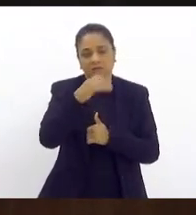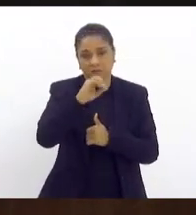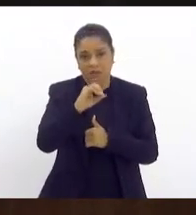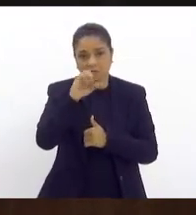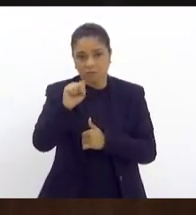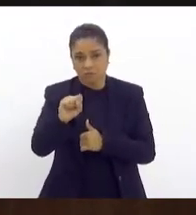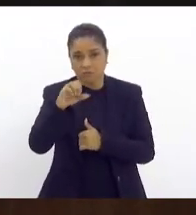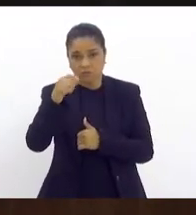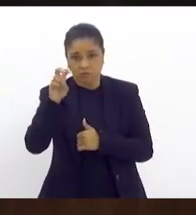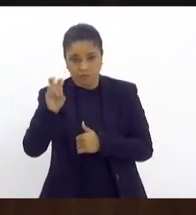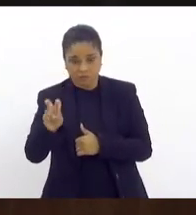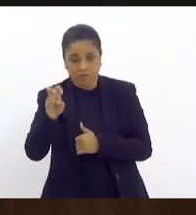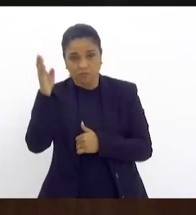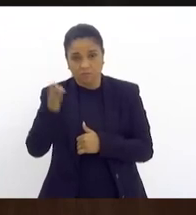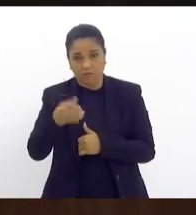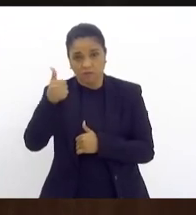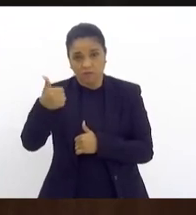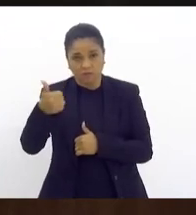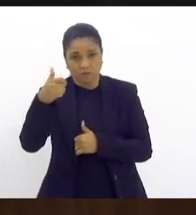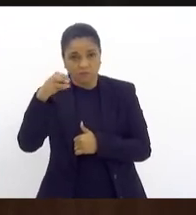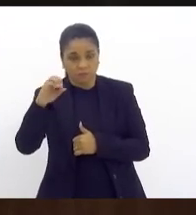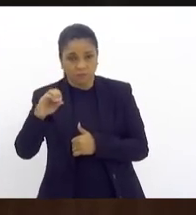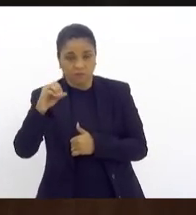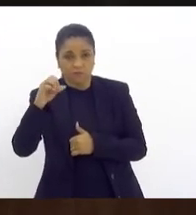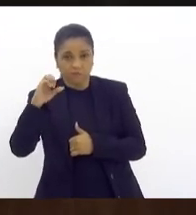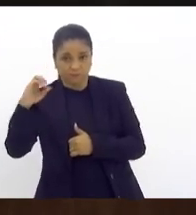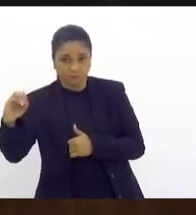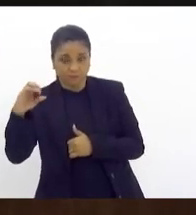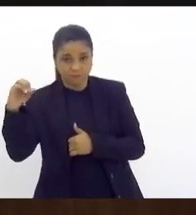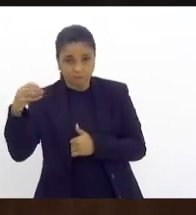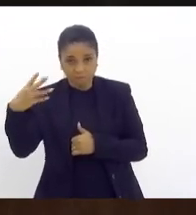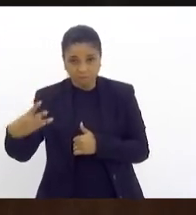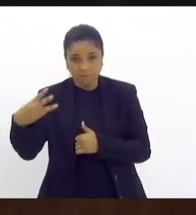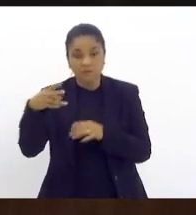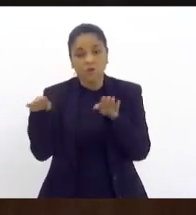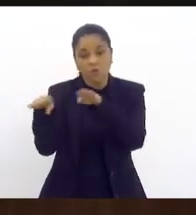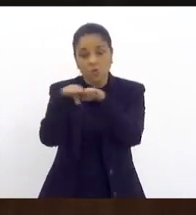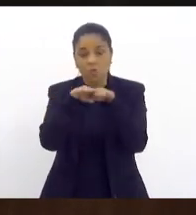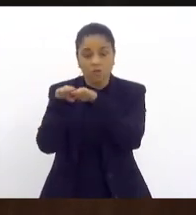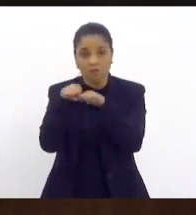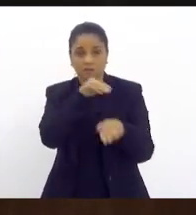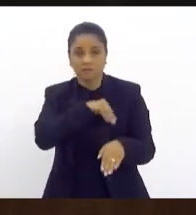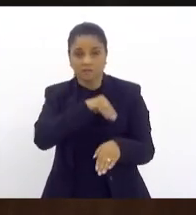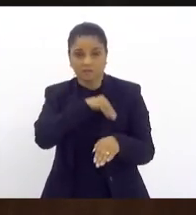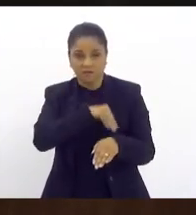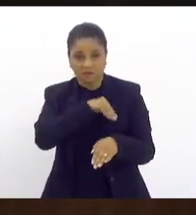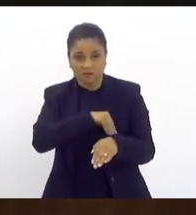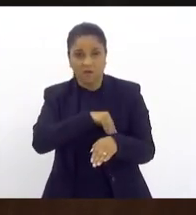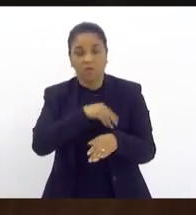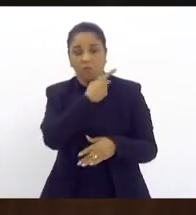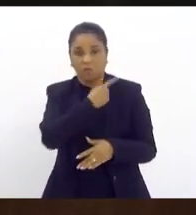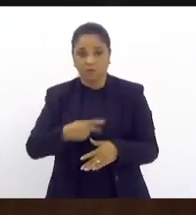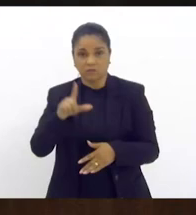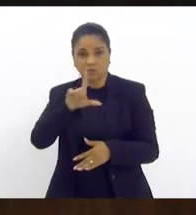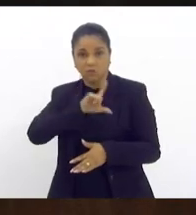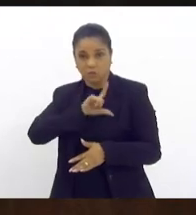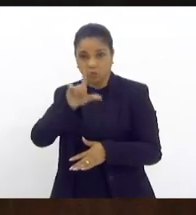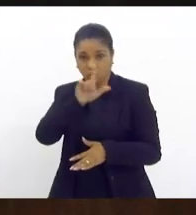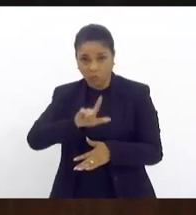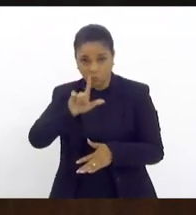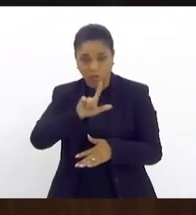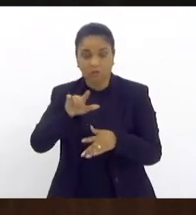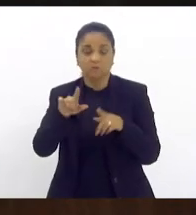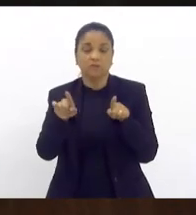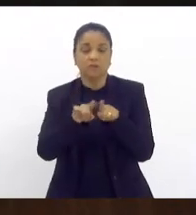presidente Lula no dia 8 de Março que obriga a igualdade salarial e remuneratória entre mulheres e homens